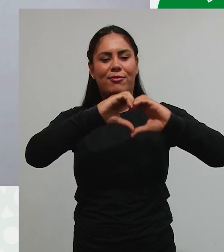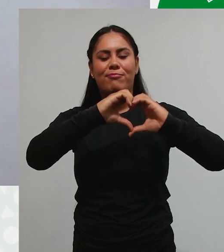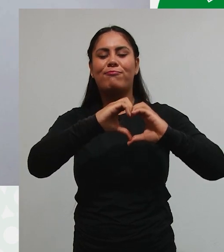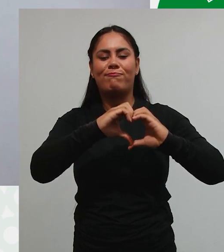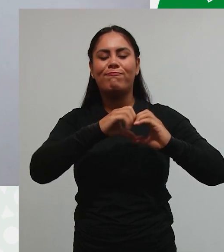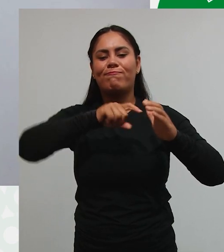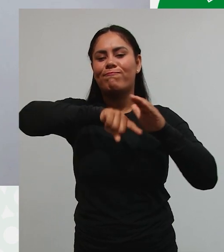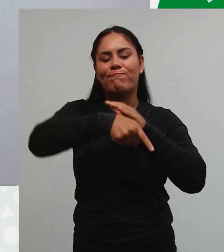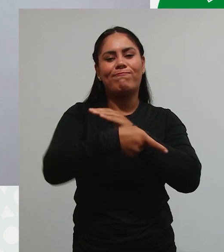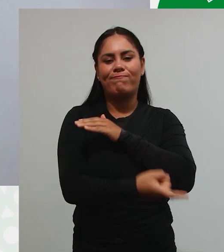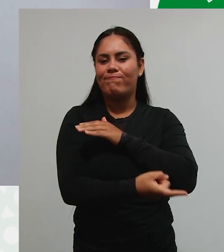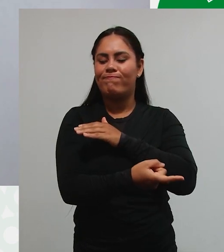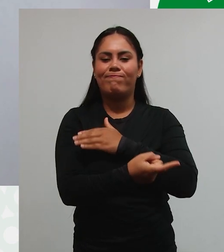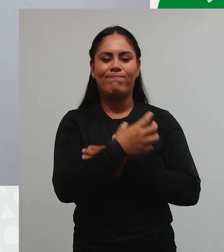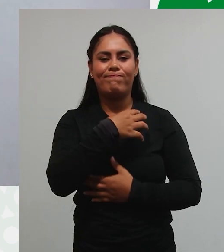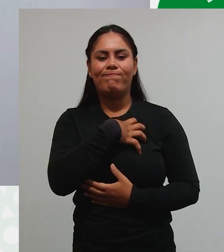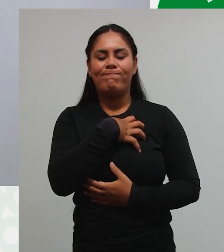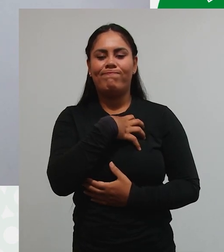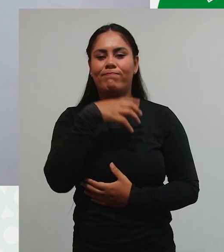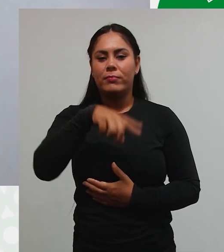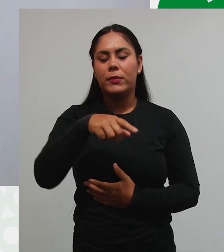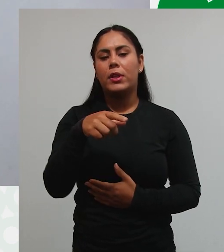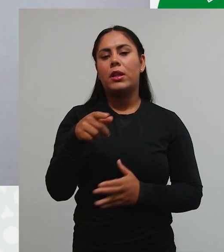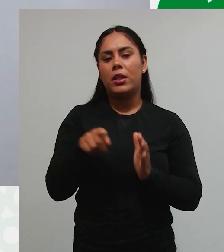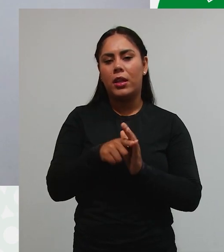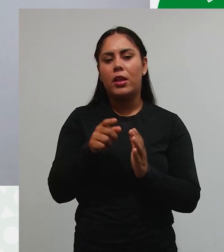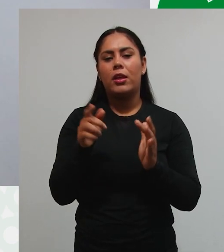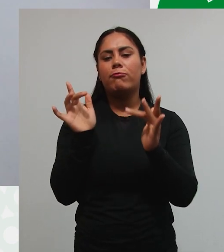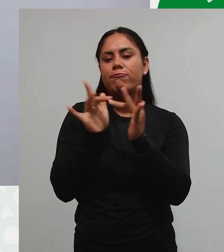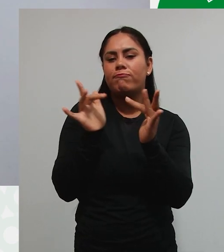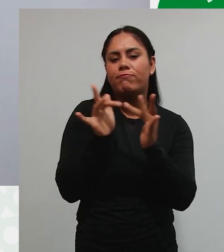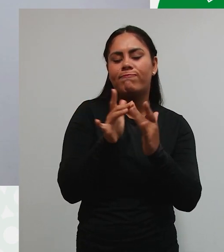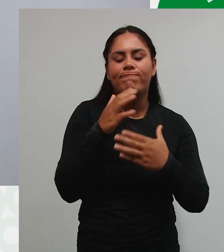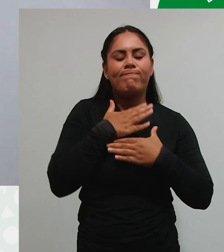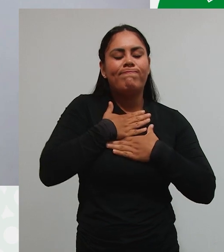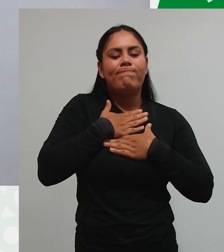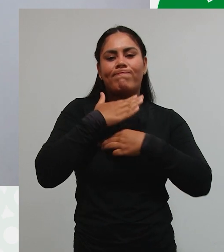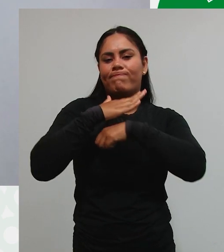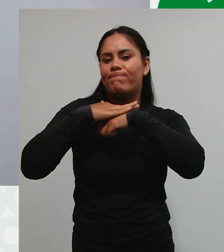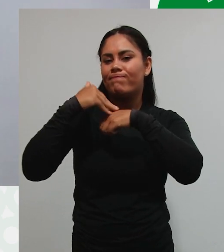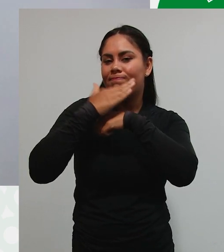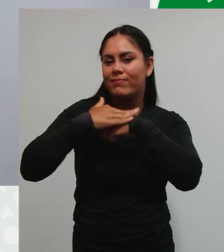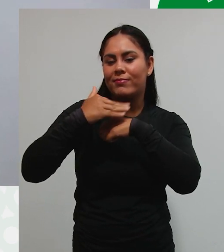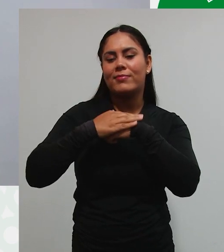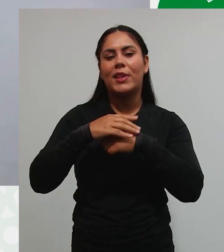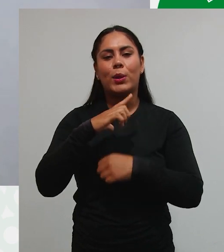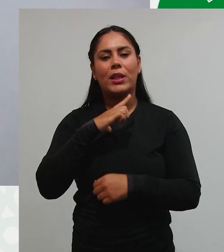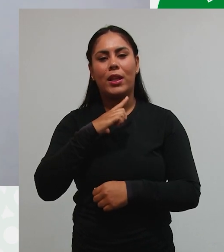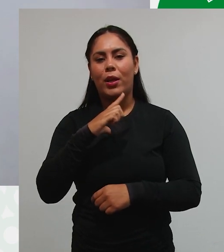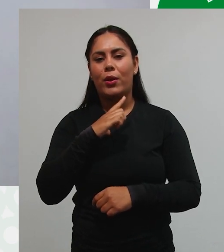seu coração? Isso já não é novidade, né? A